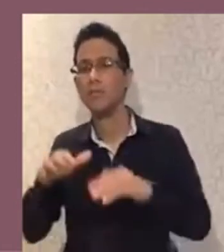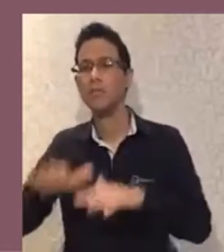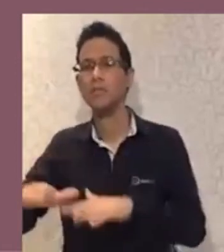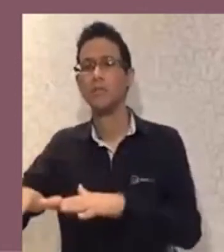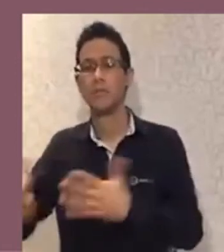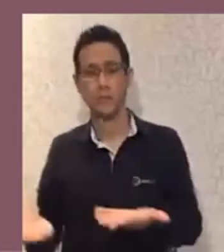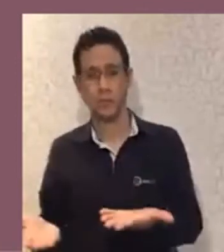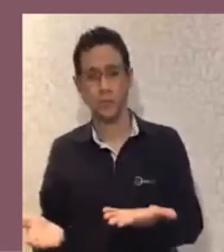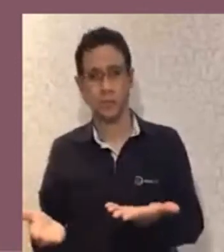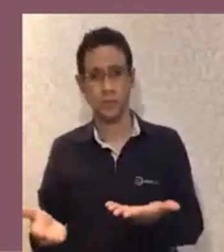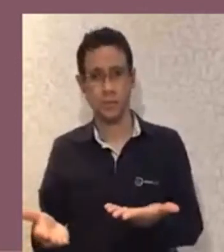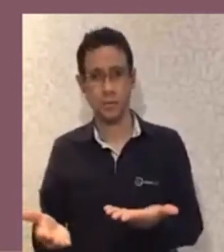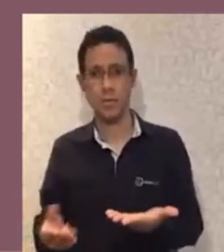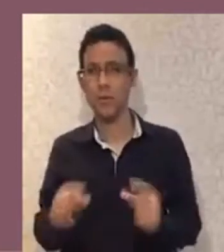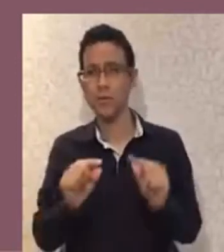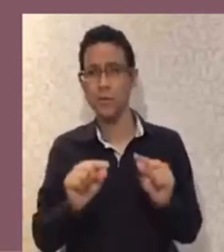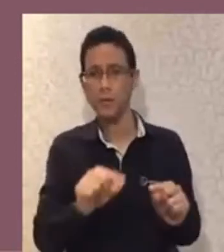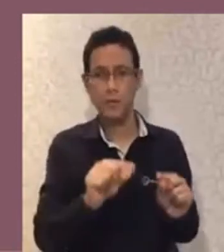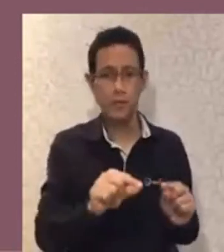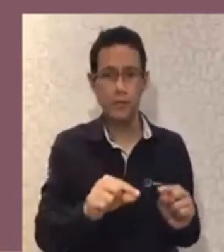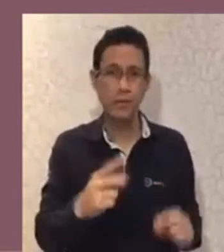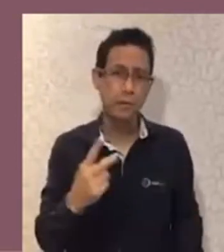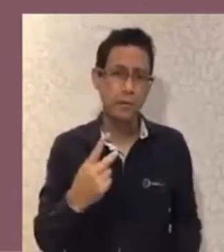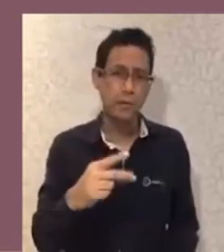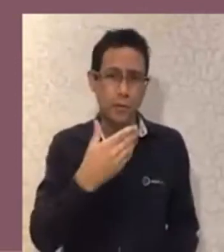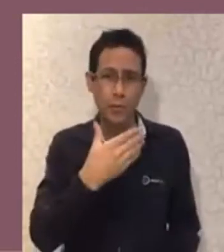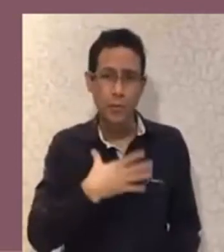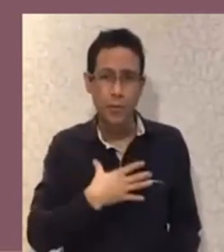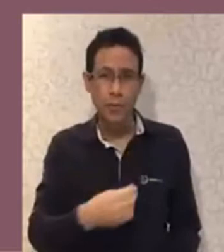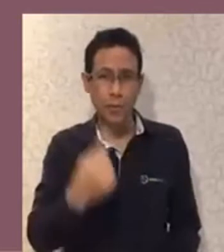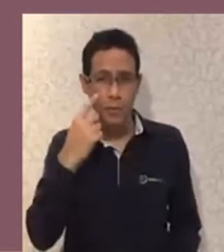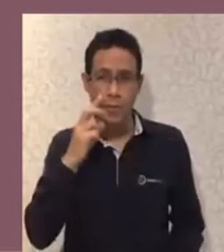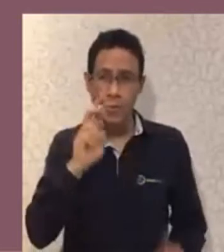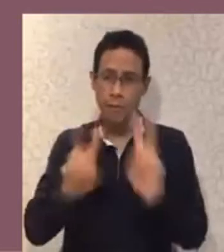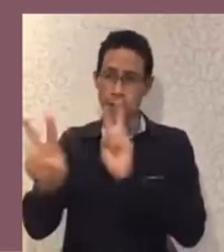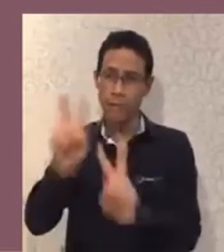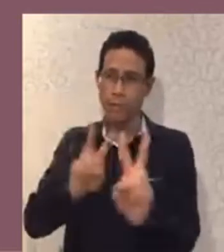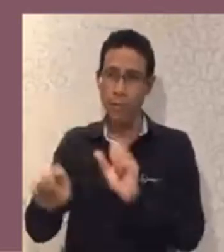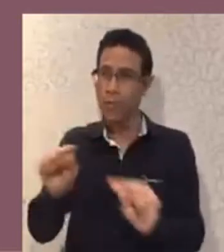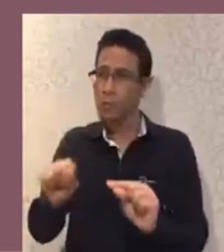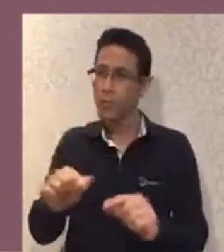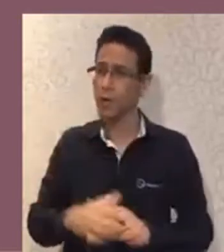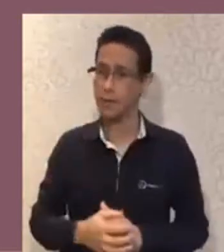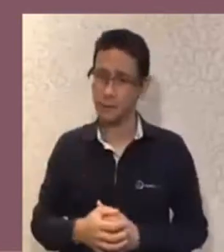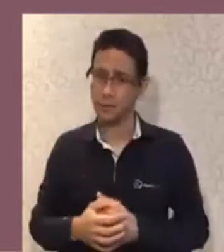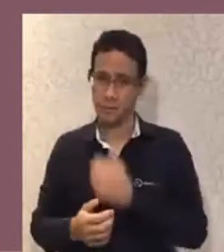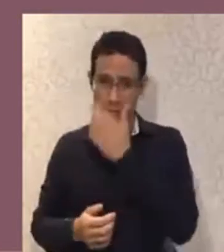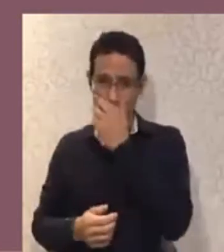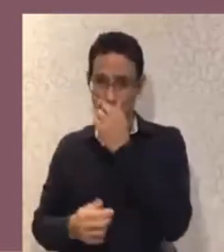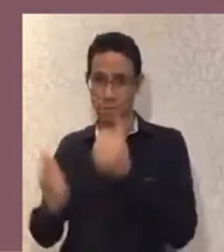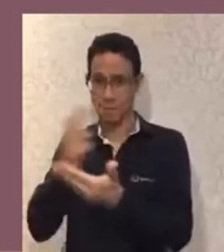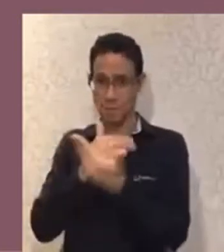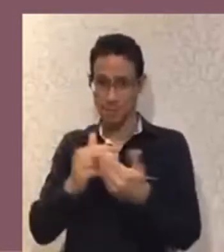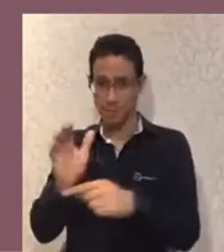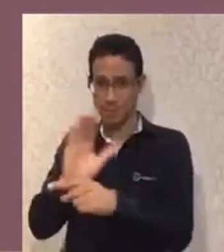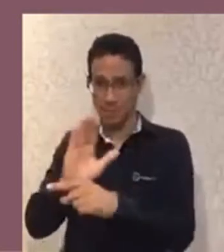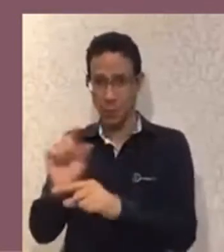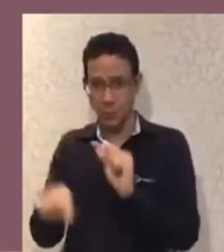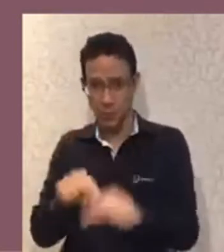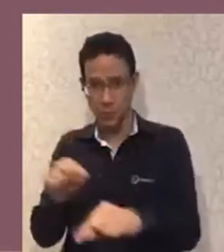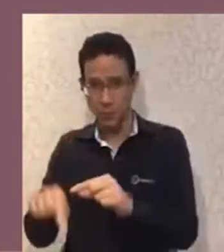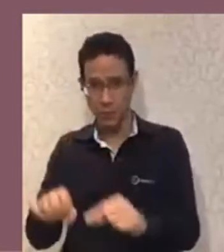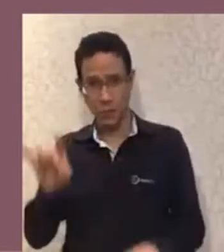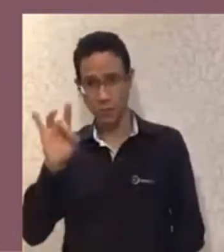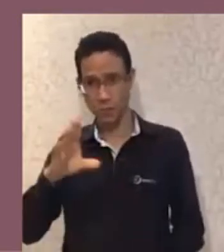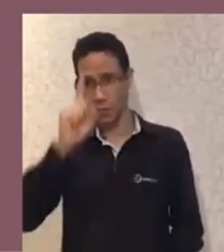lugar de dona de casa, qual que é o desenho que teu filho vê? Só tem representação de princesa loira? Tira esse desenho, ele está produzindo naquele